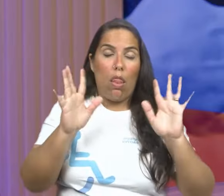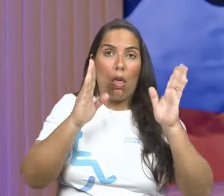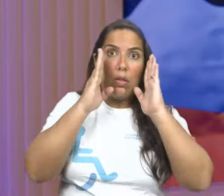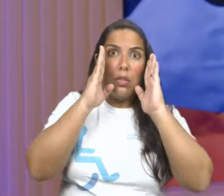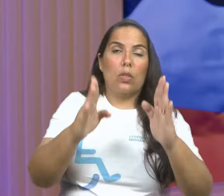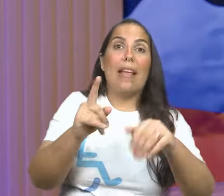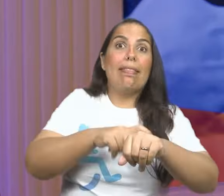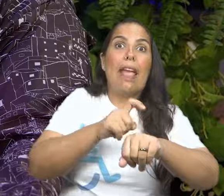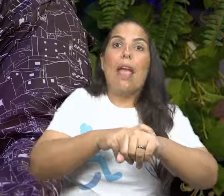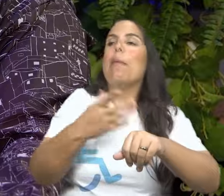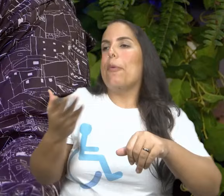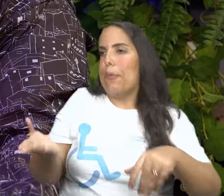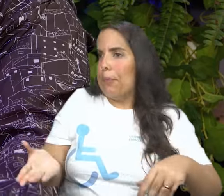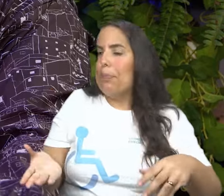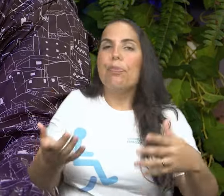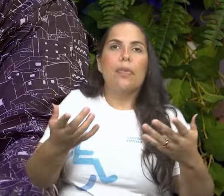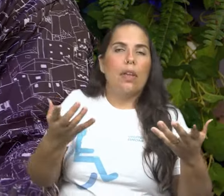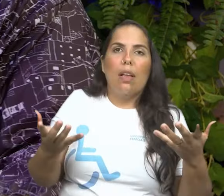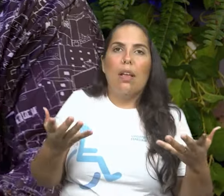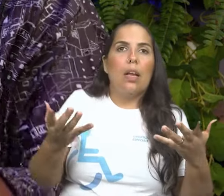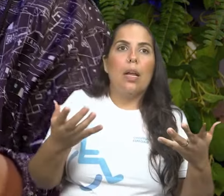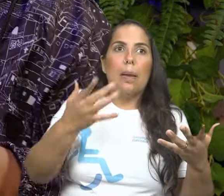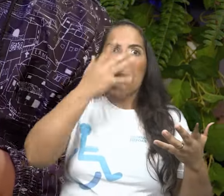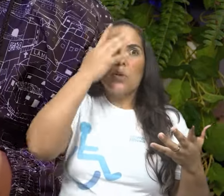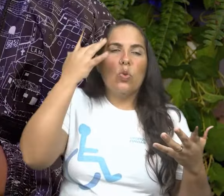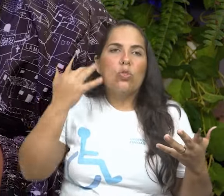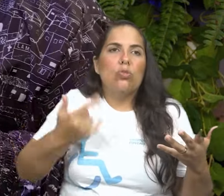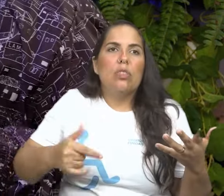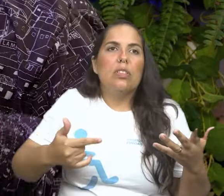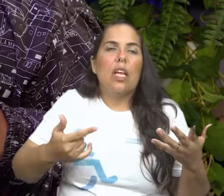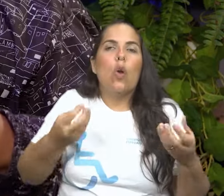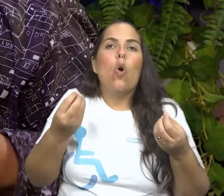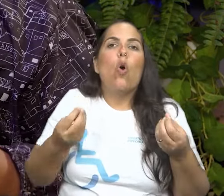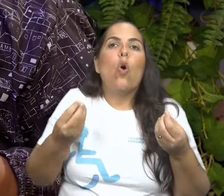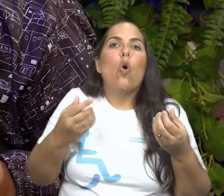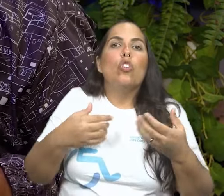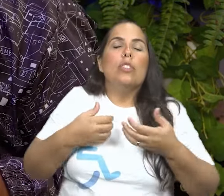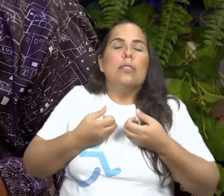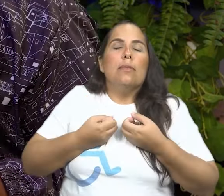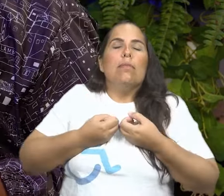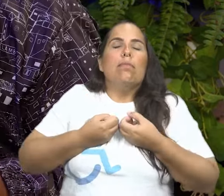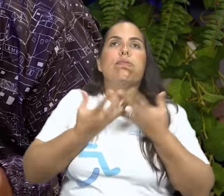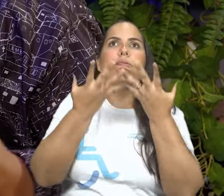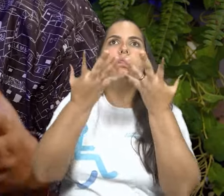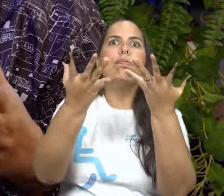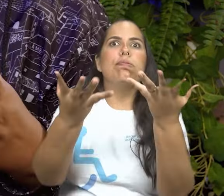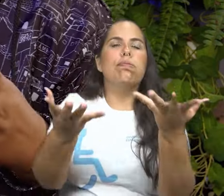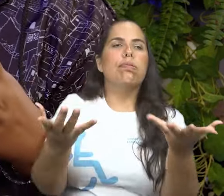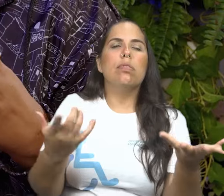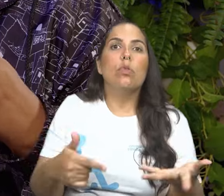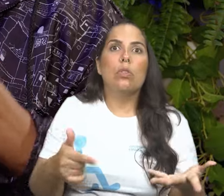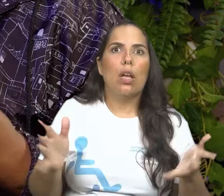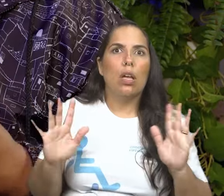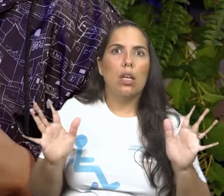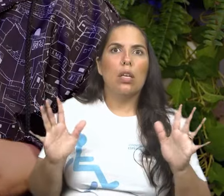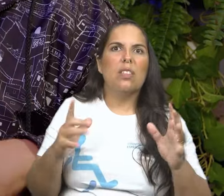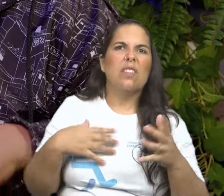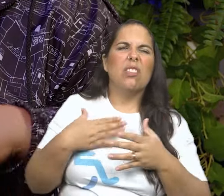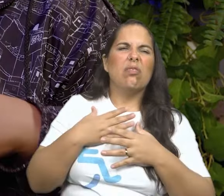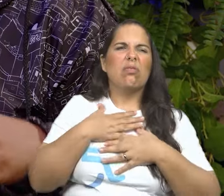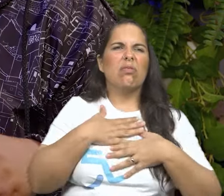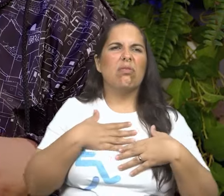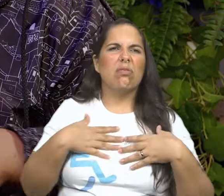gar tempo é as pessoas não as pessoas não TM onde descarregar o seu dia a dia e vai e vai se oprimindo